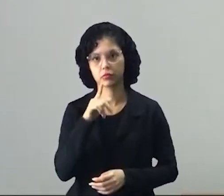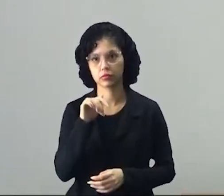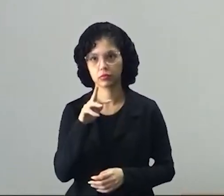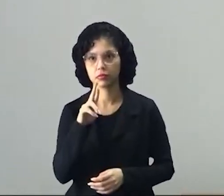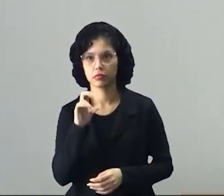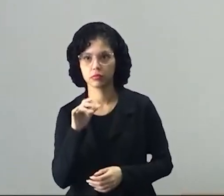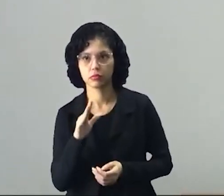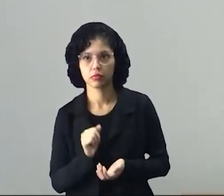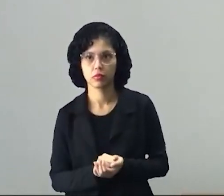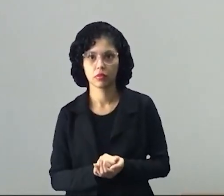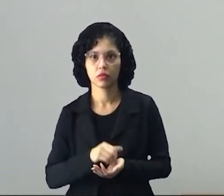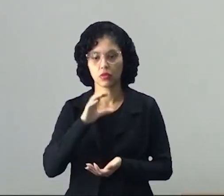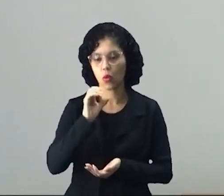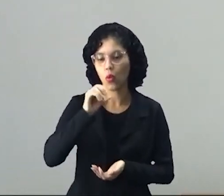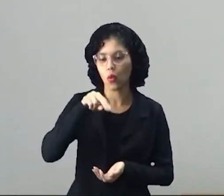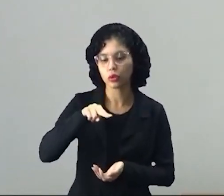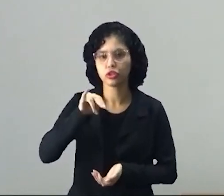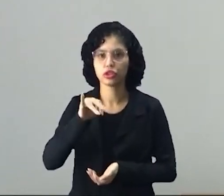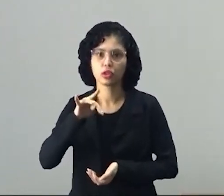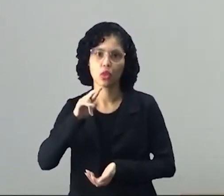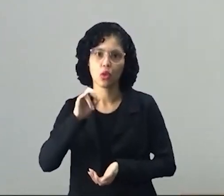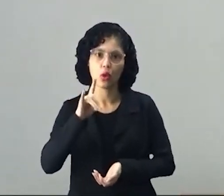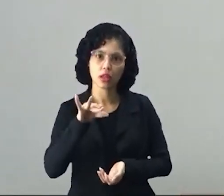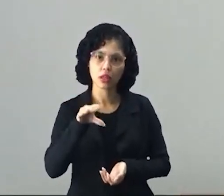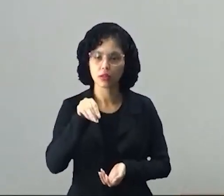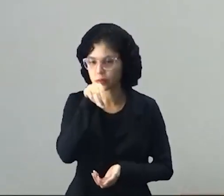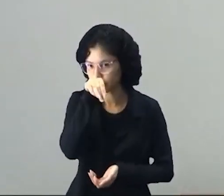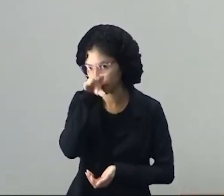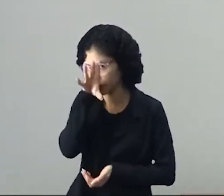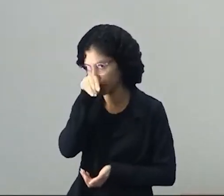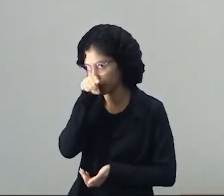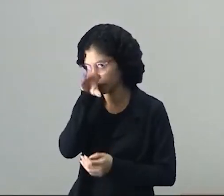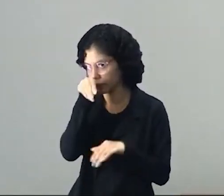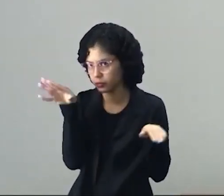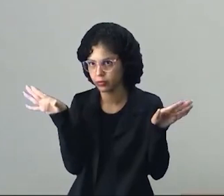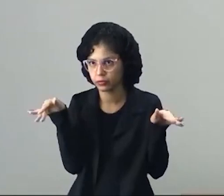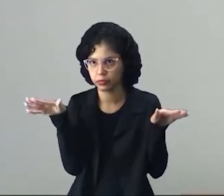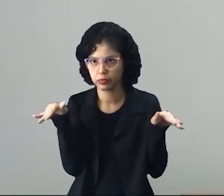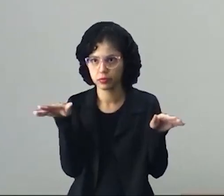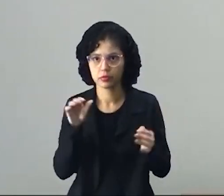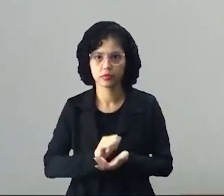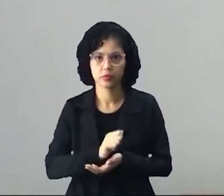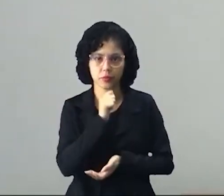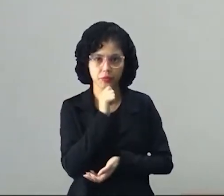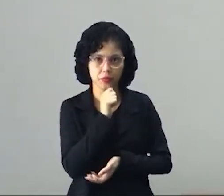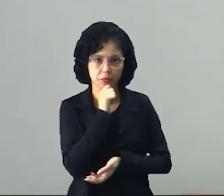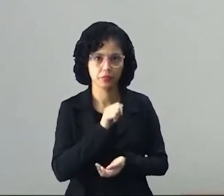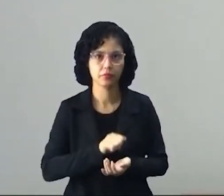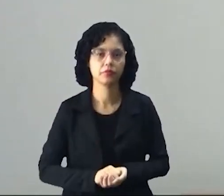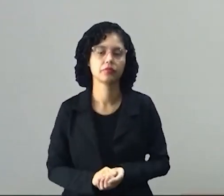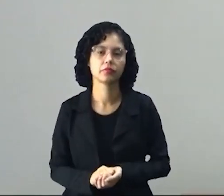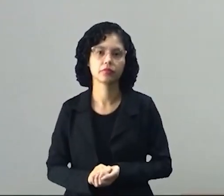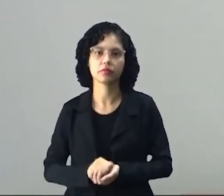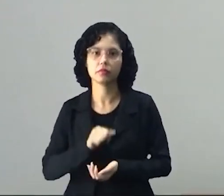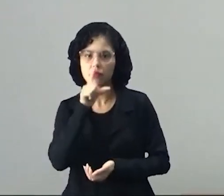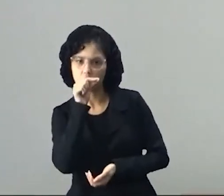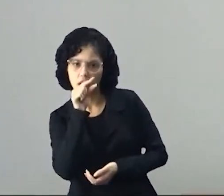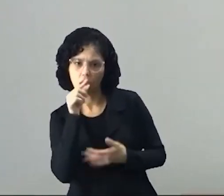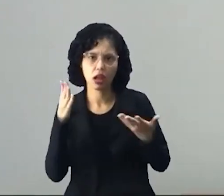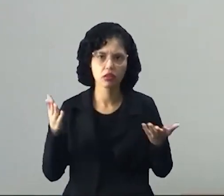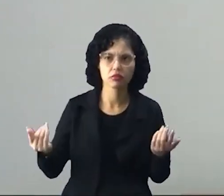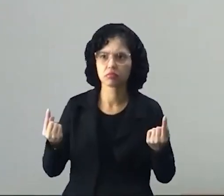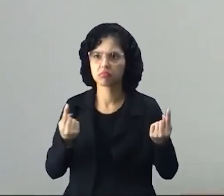por exemplo, o ornitorrinco, que é uma espécie-chave, transição entre o que é, por exemplo, ave,